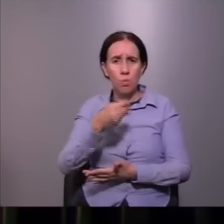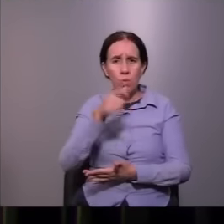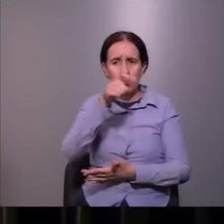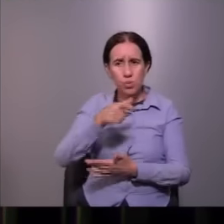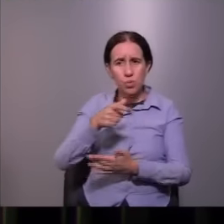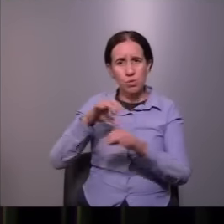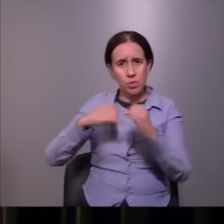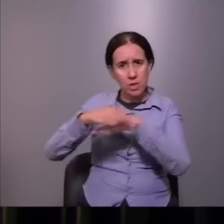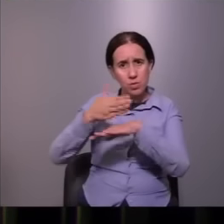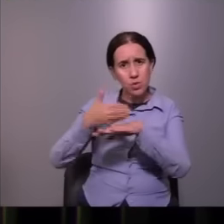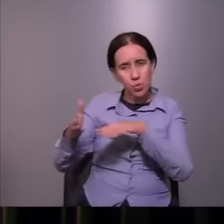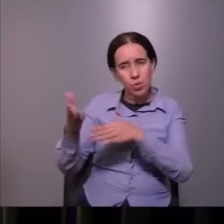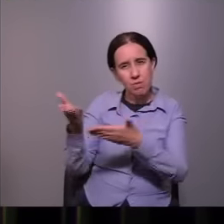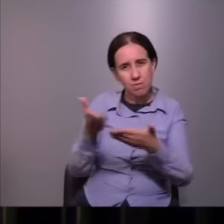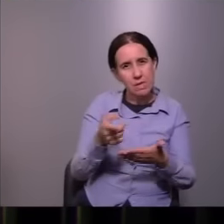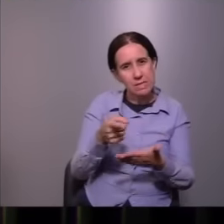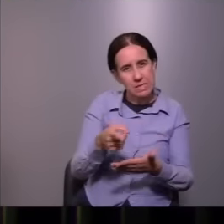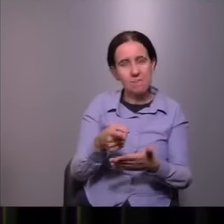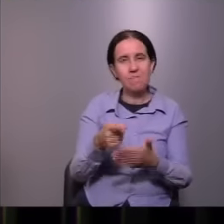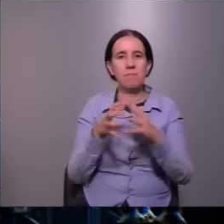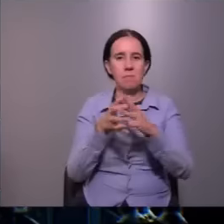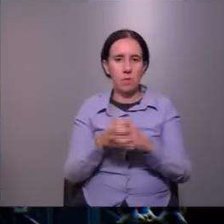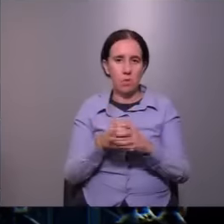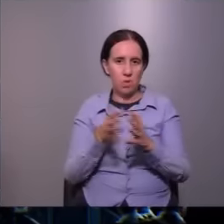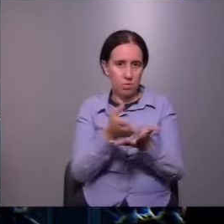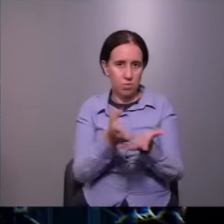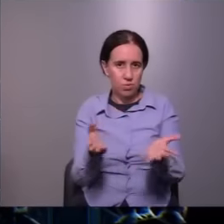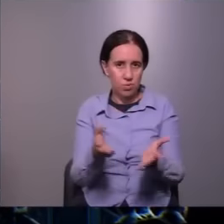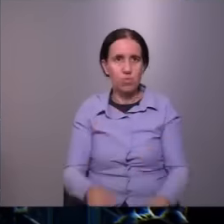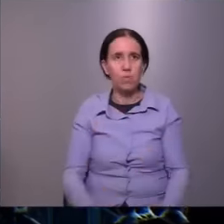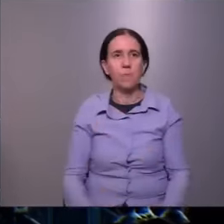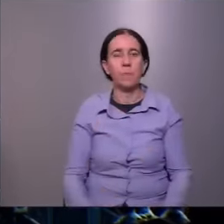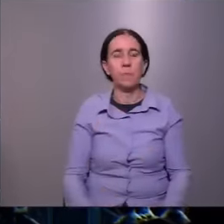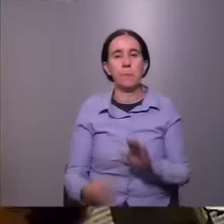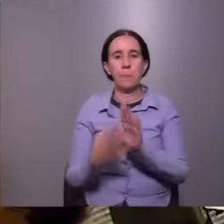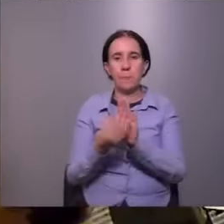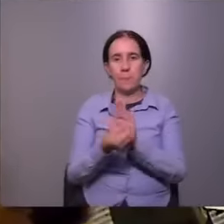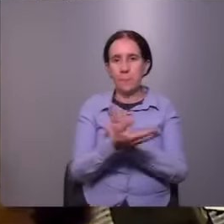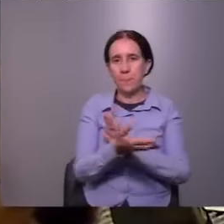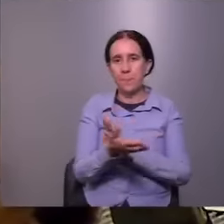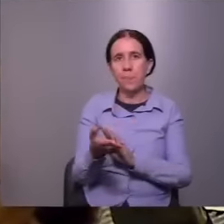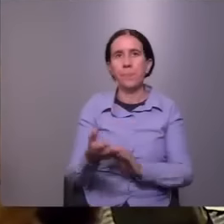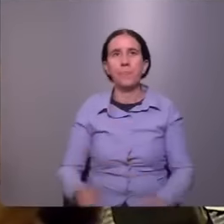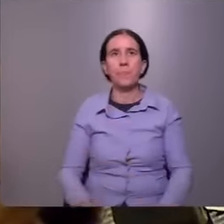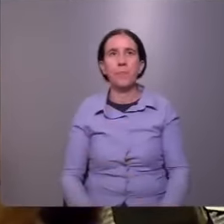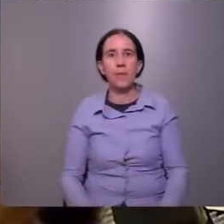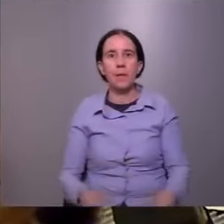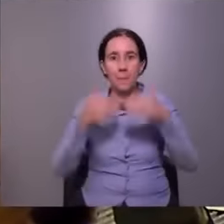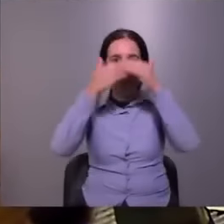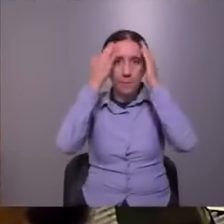cristiane a tutti coloro che i criteri del mondo escludono dalla società.